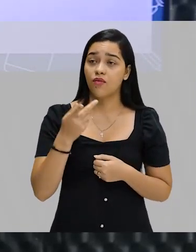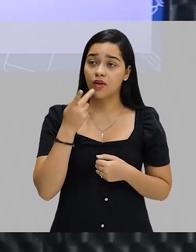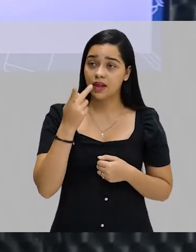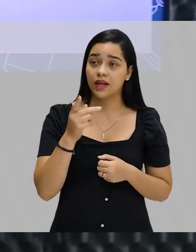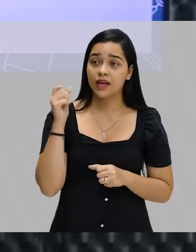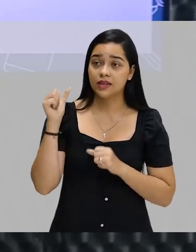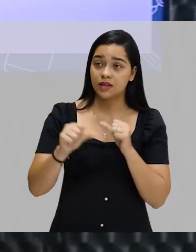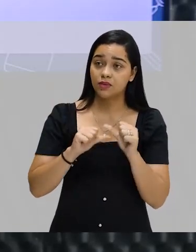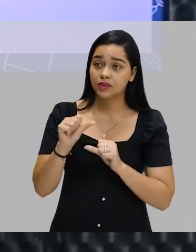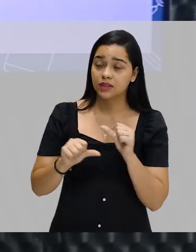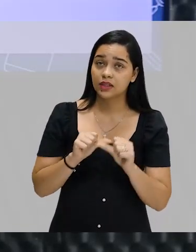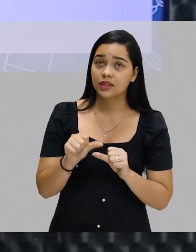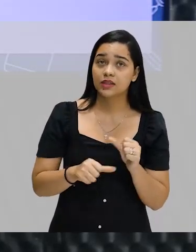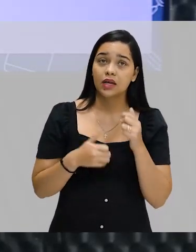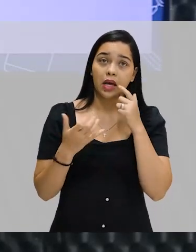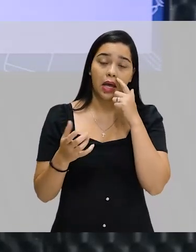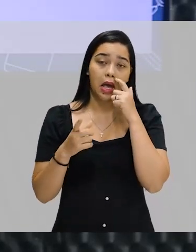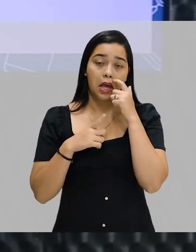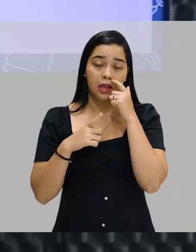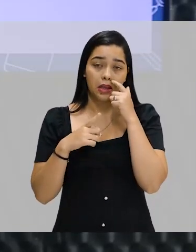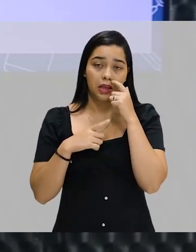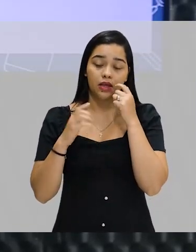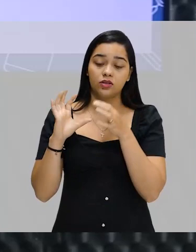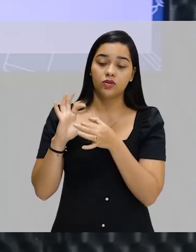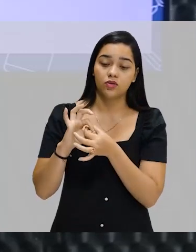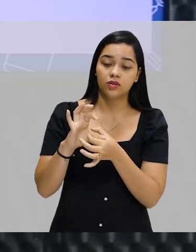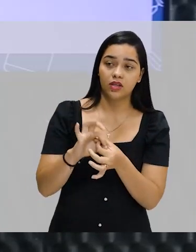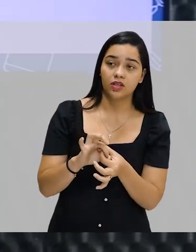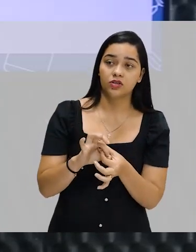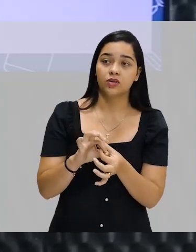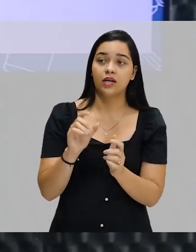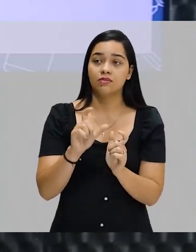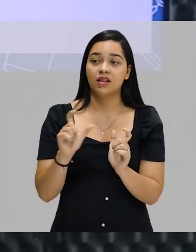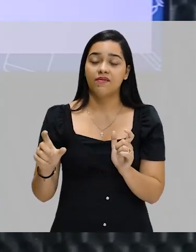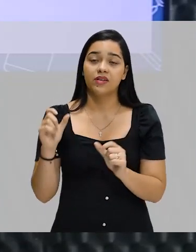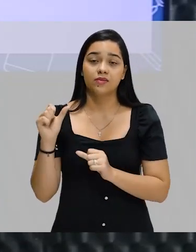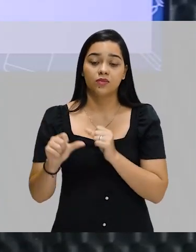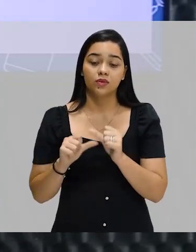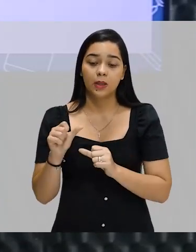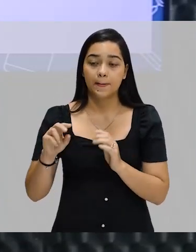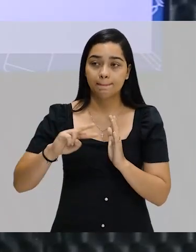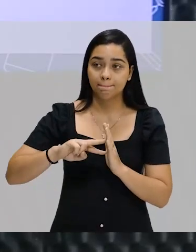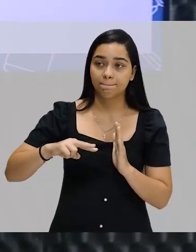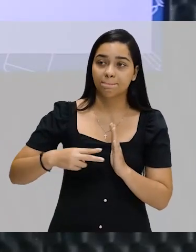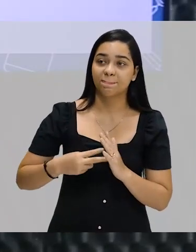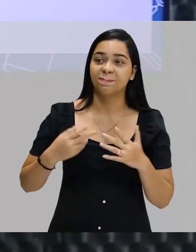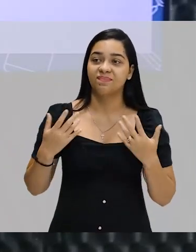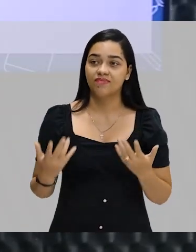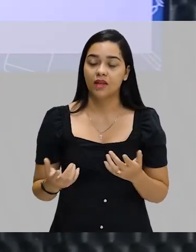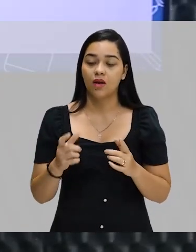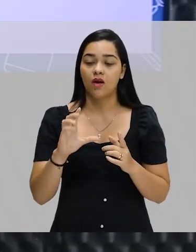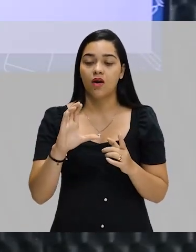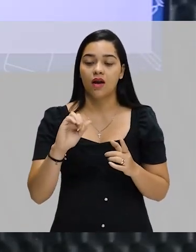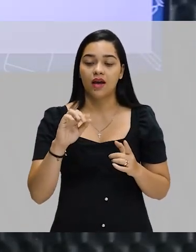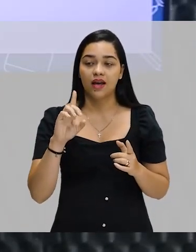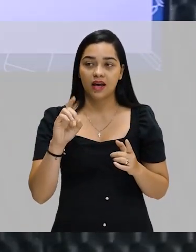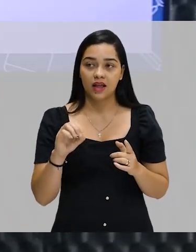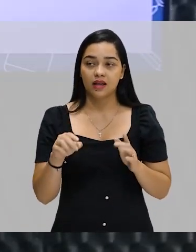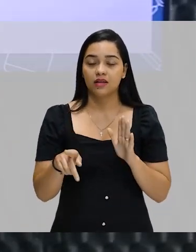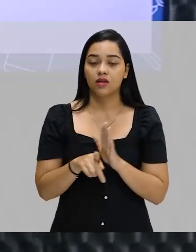essa mudança de contexto, as palavras mudam de sentido. Então, calado, o verbo está